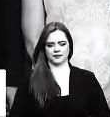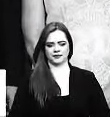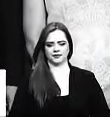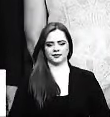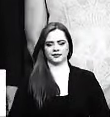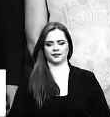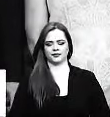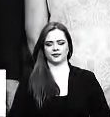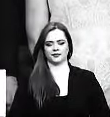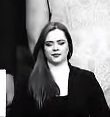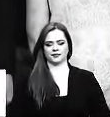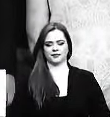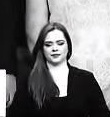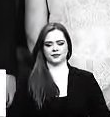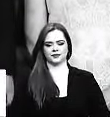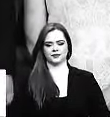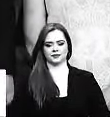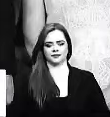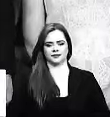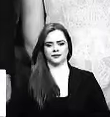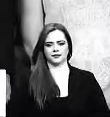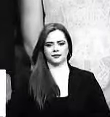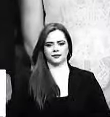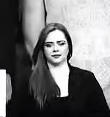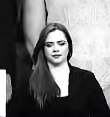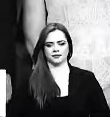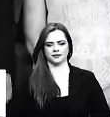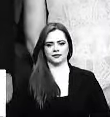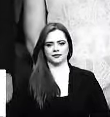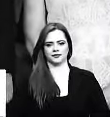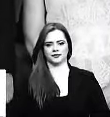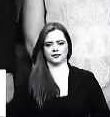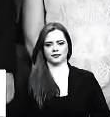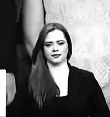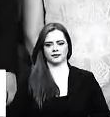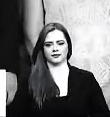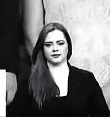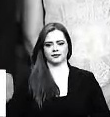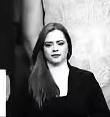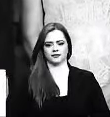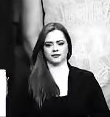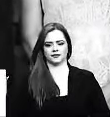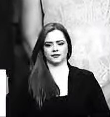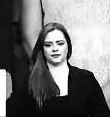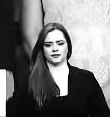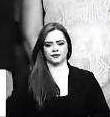improviso, que quebra uma regra de ouro da diplomacia brasileira e que...